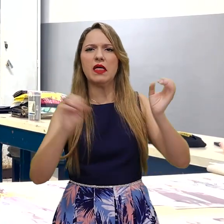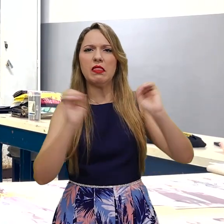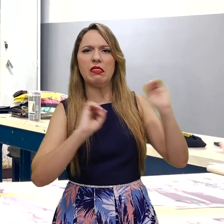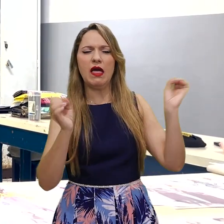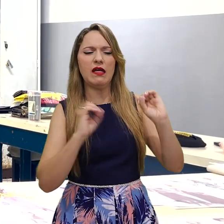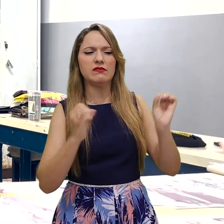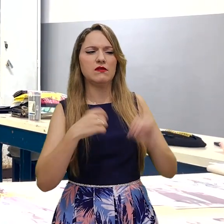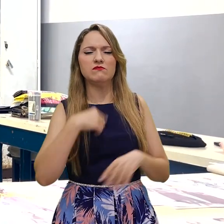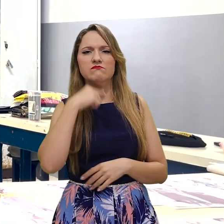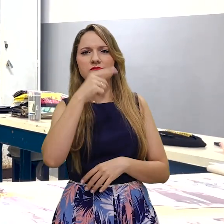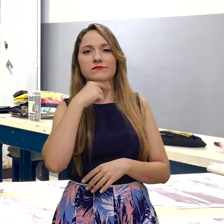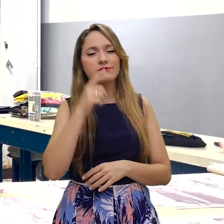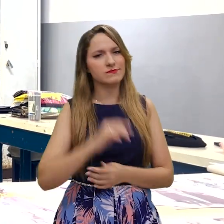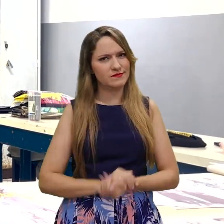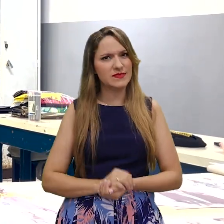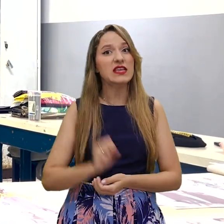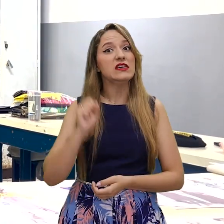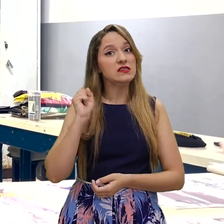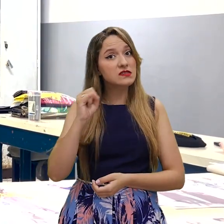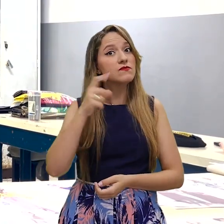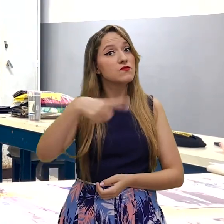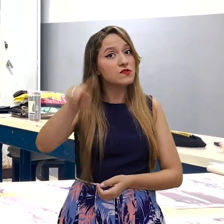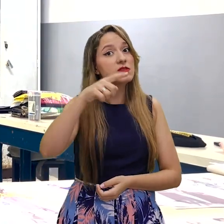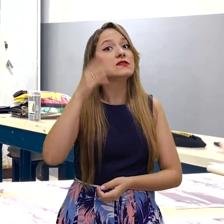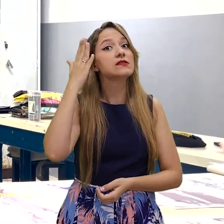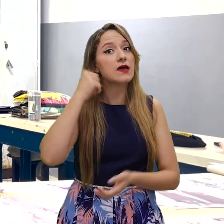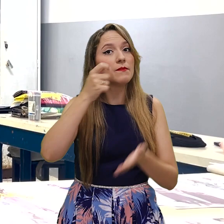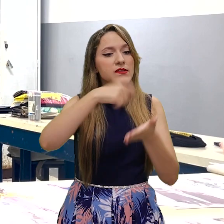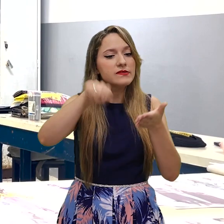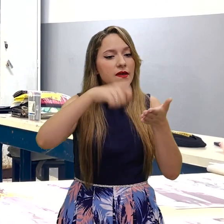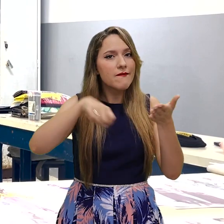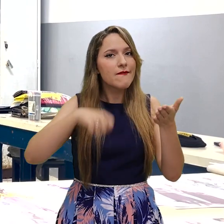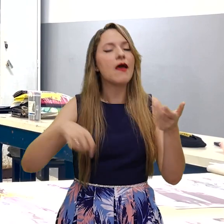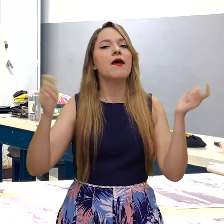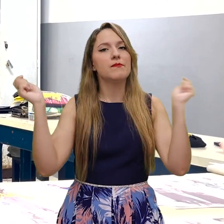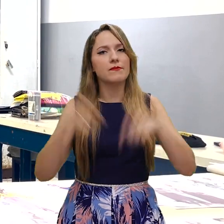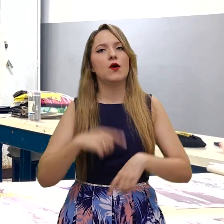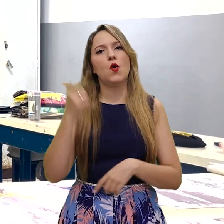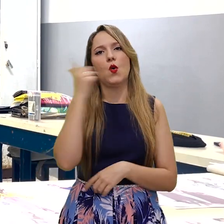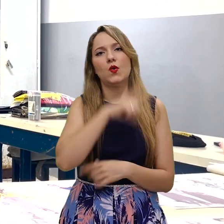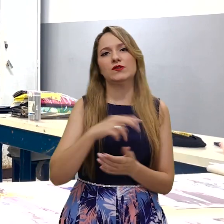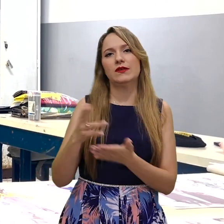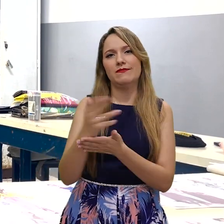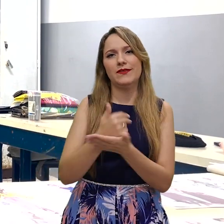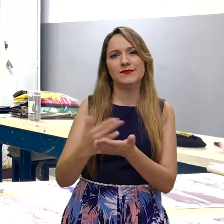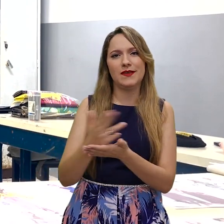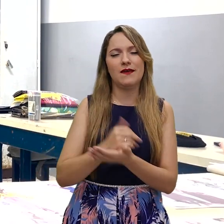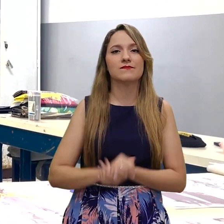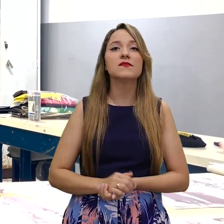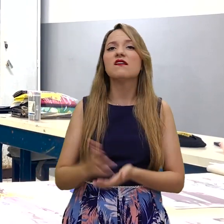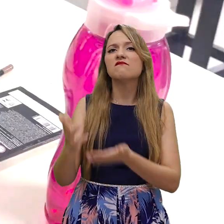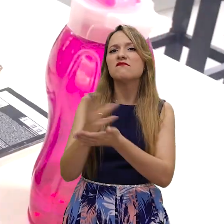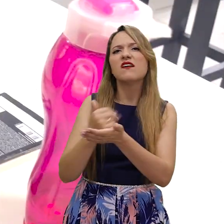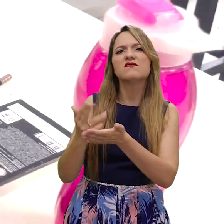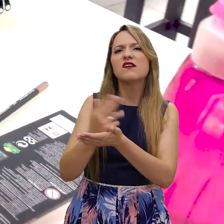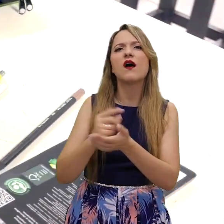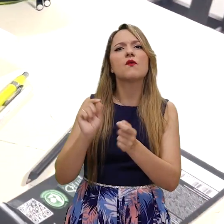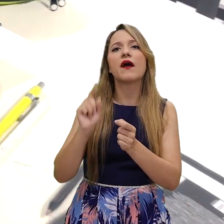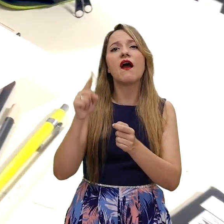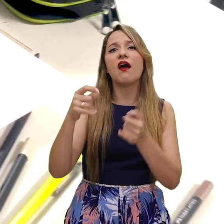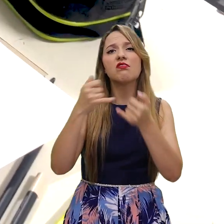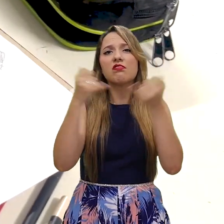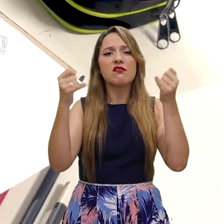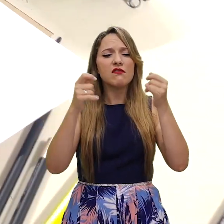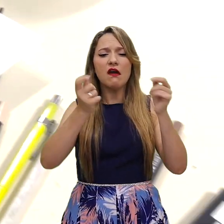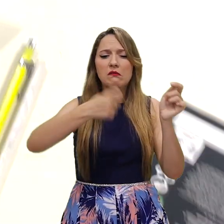eu acredito que você sabe escrever, você já desenha. Existe um conceito que eu gosto muito, que desenhar é fazer linhas. Então, se você